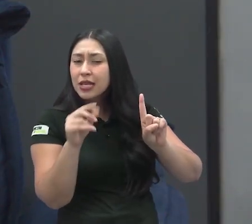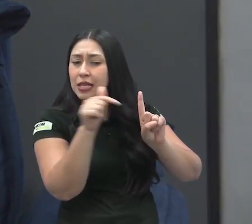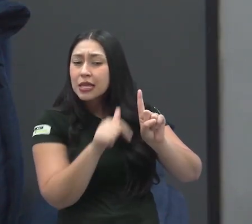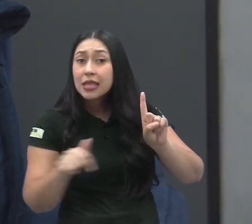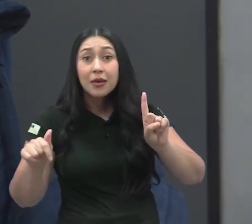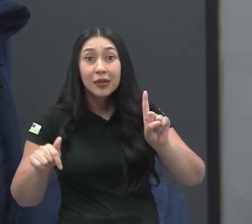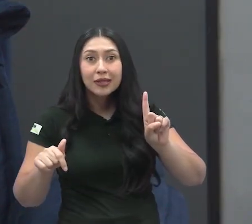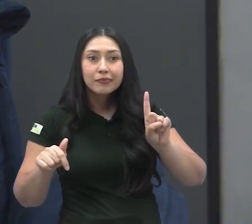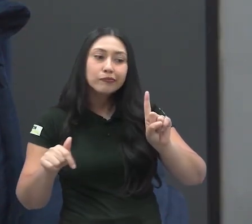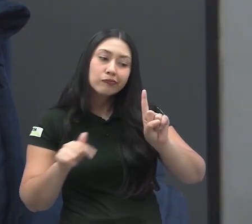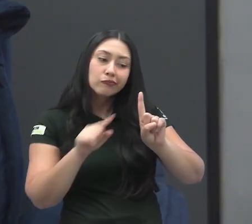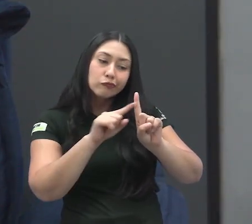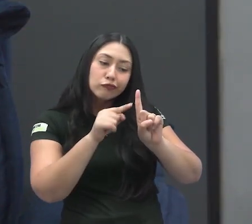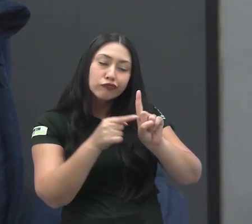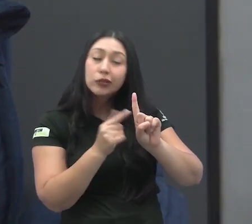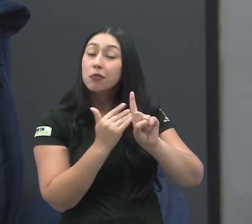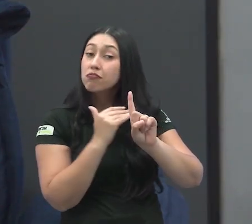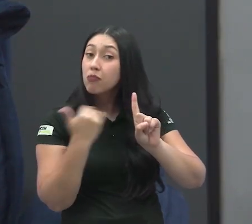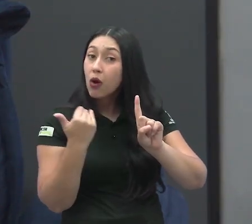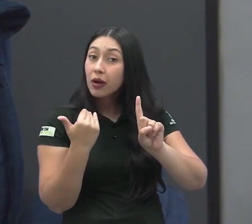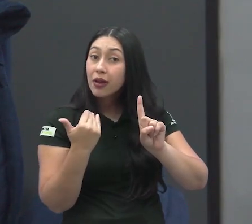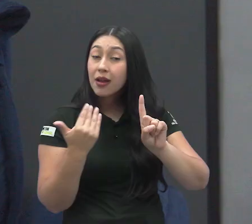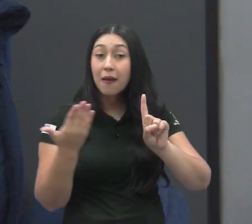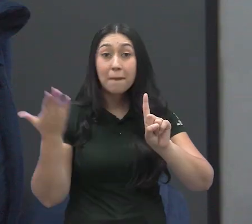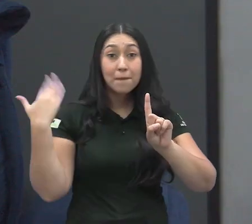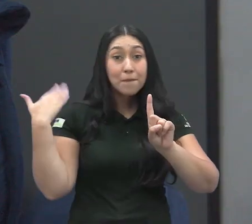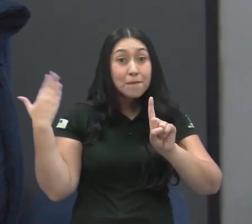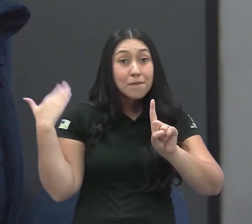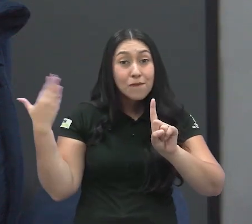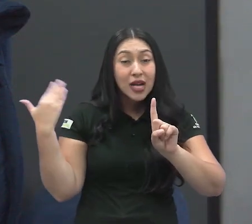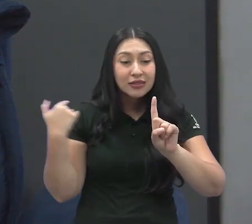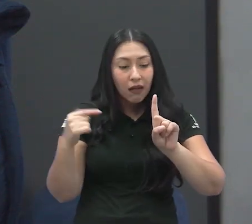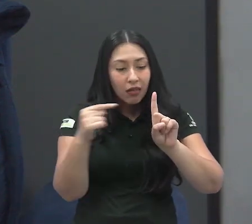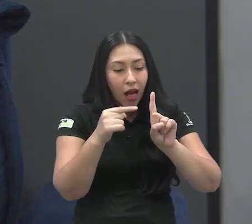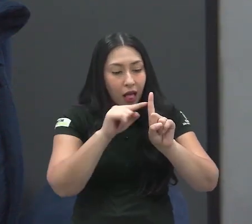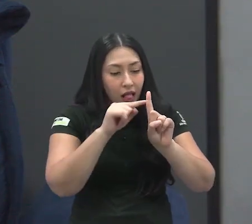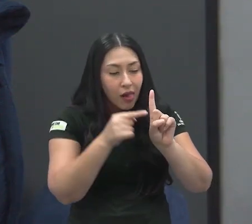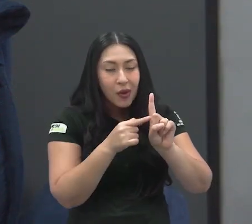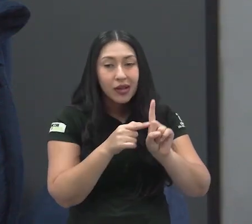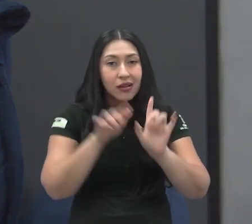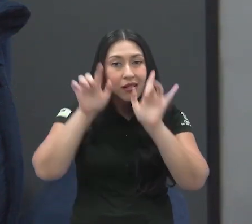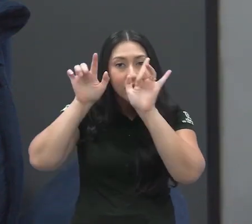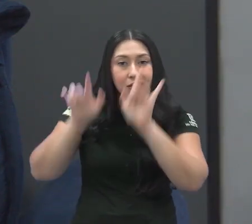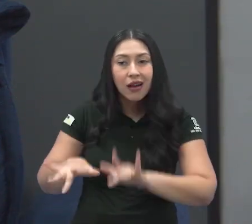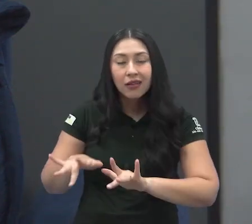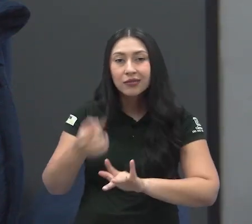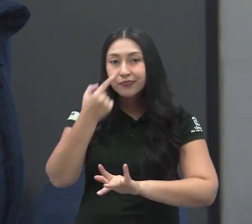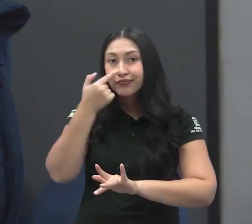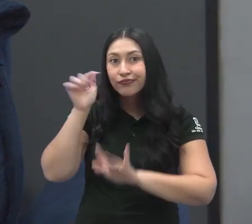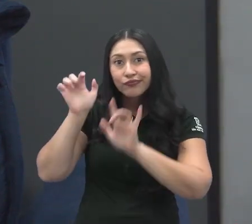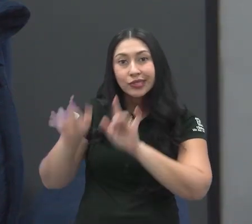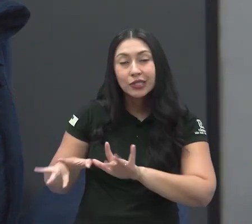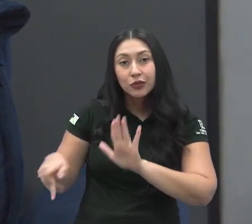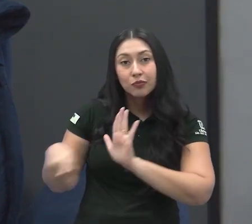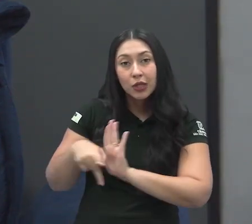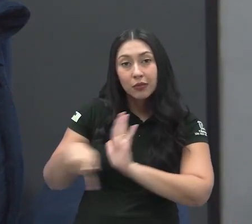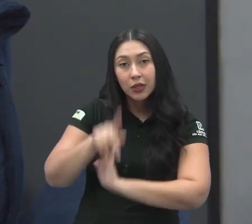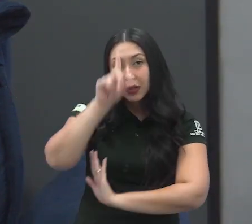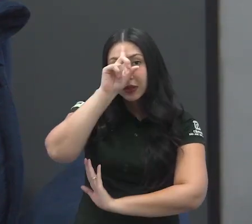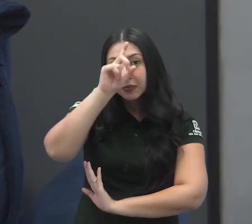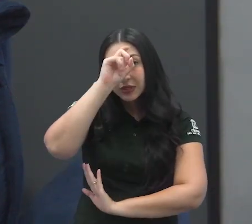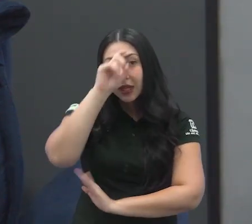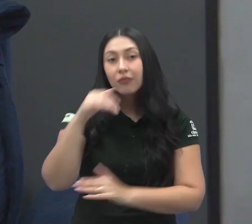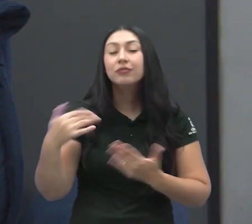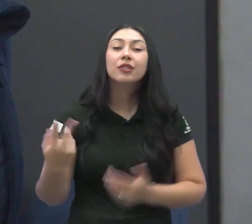sepultados dignamente, porque até então eles eram descartados em lixo hospitalar. Então, quando uma mãe perdia o nenê,